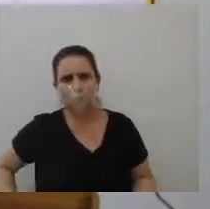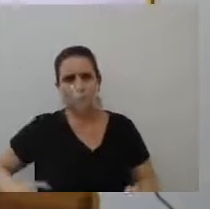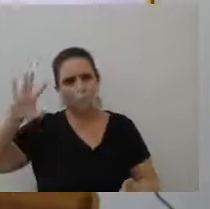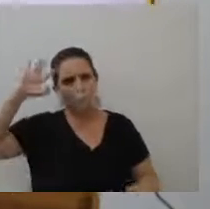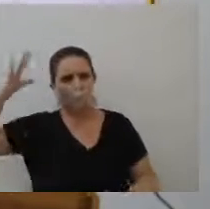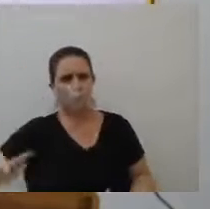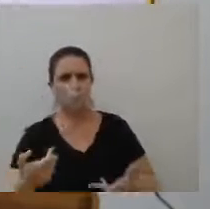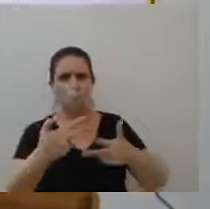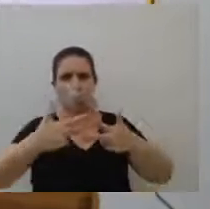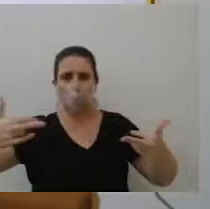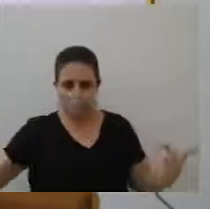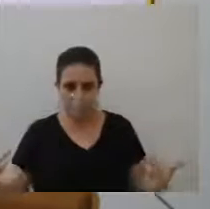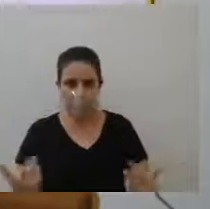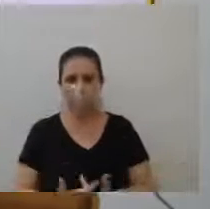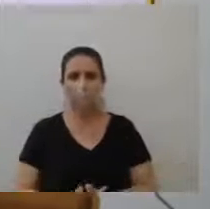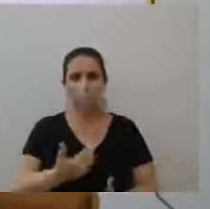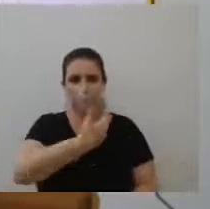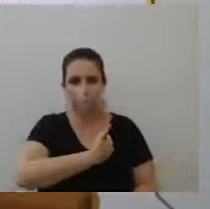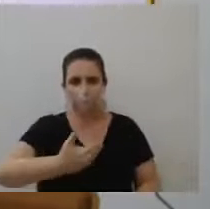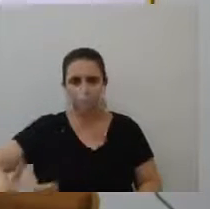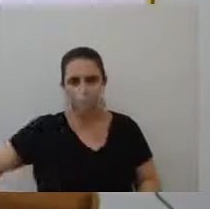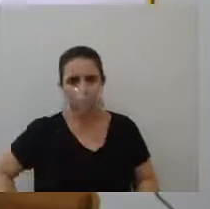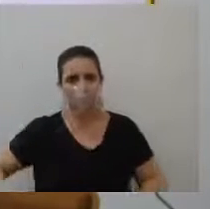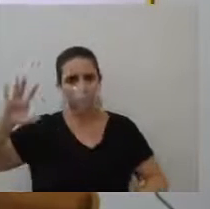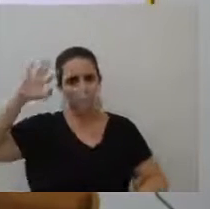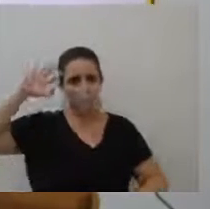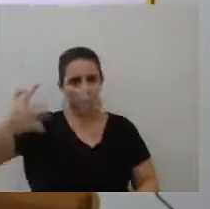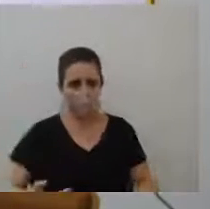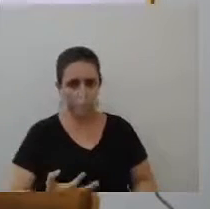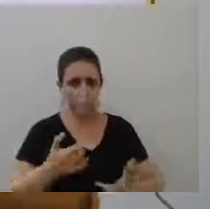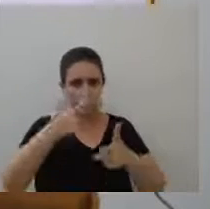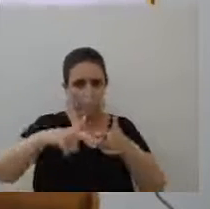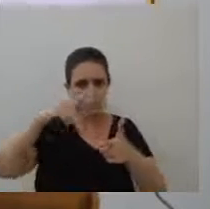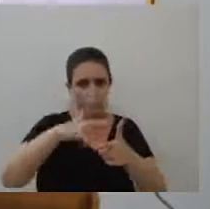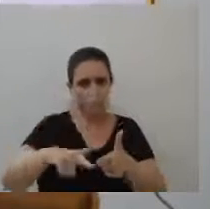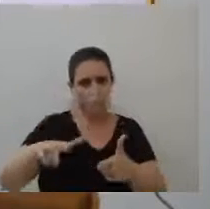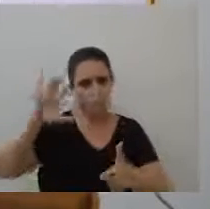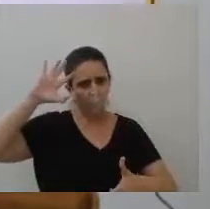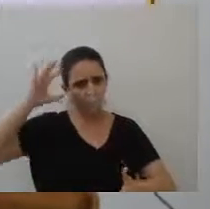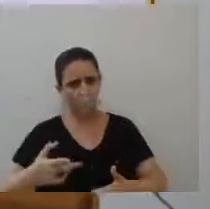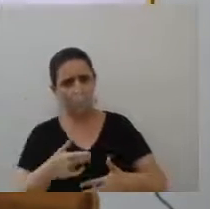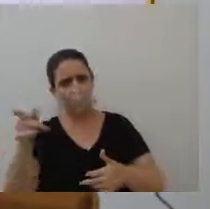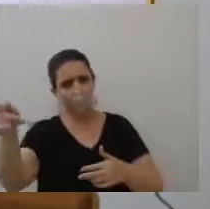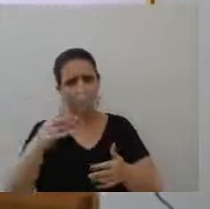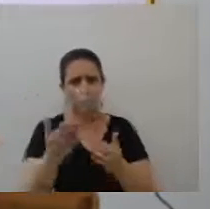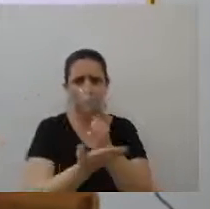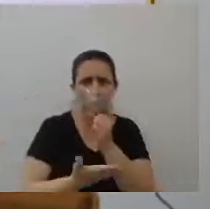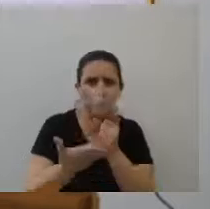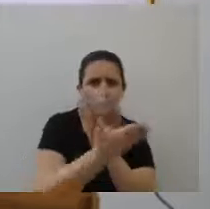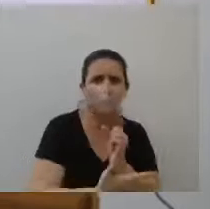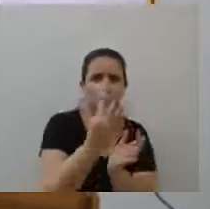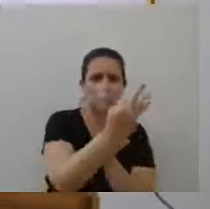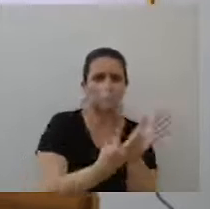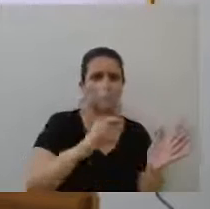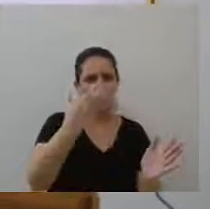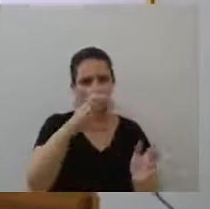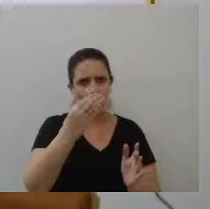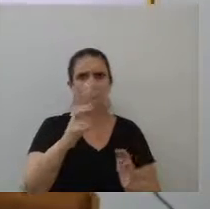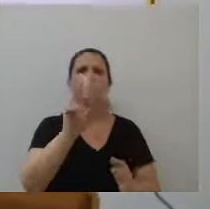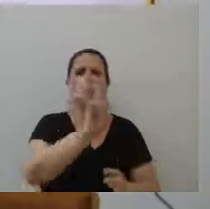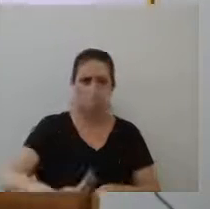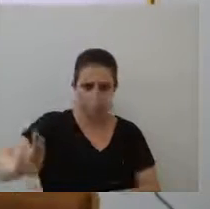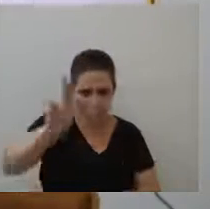veja a legenda da foto, olha o que está embaixo. Gente, isso é a floresta amazônica. Por favor, o